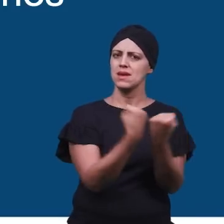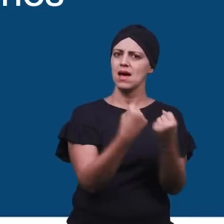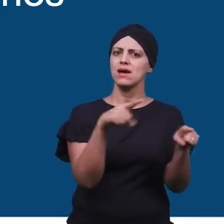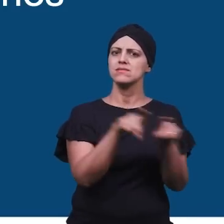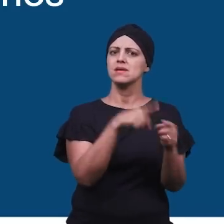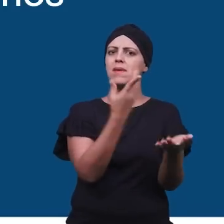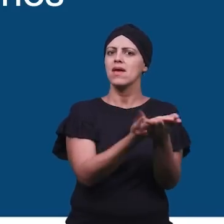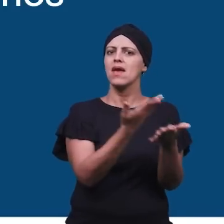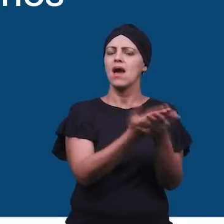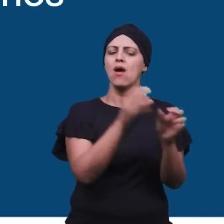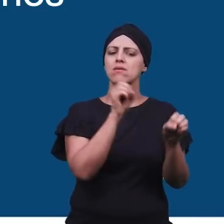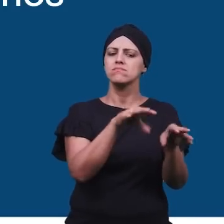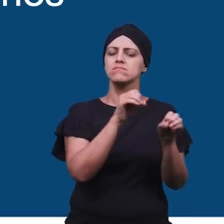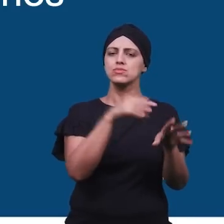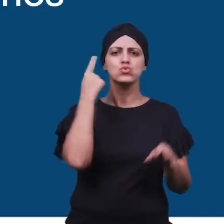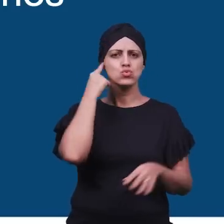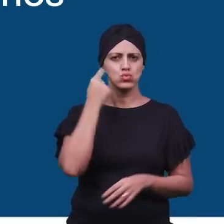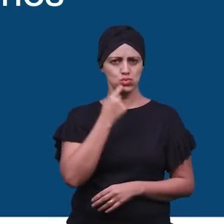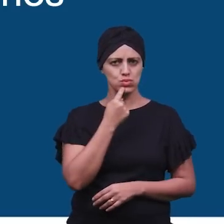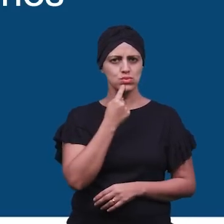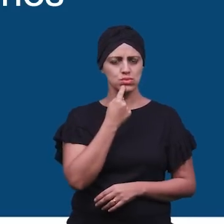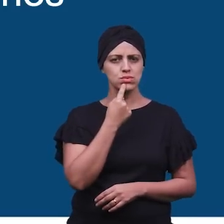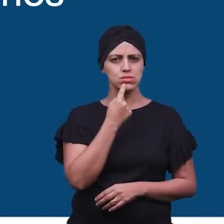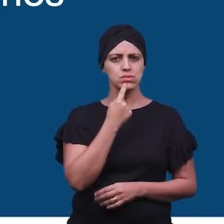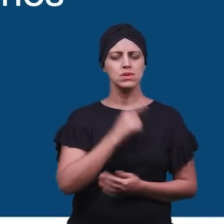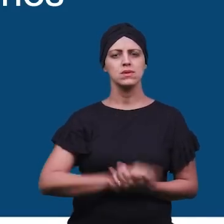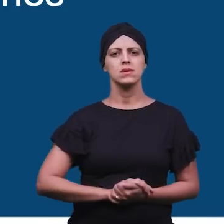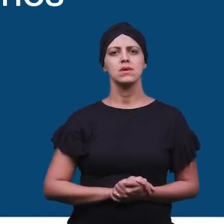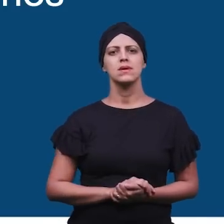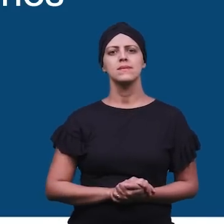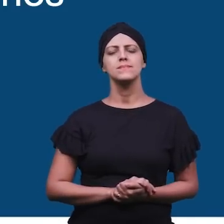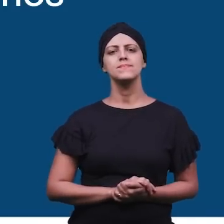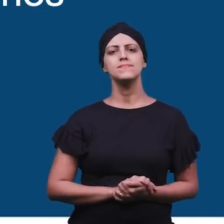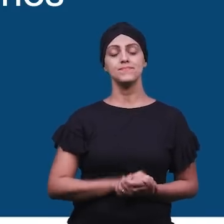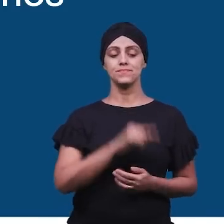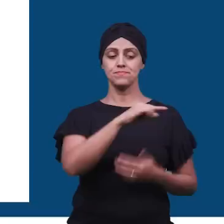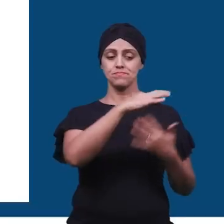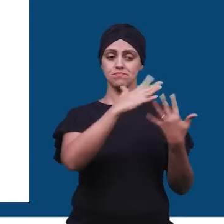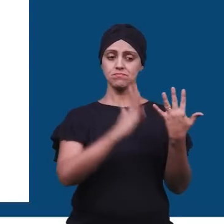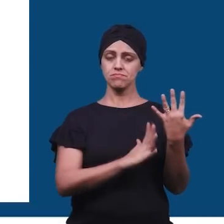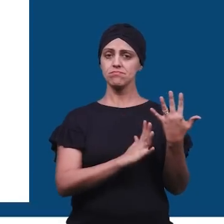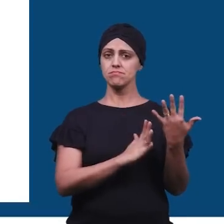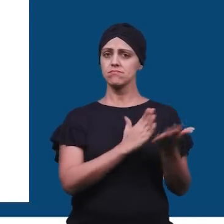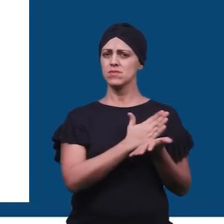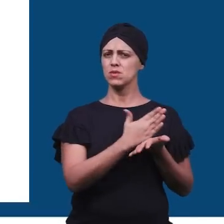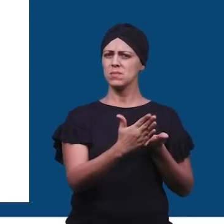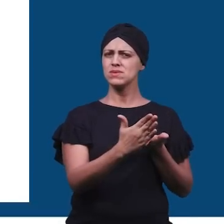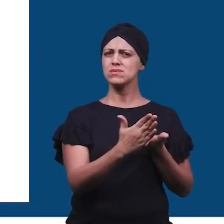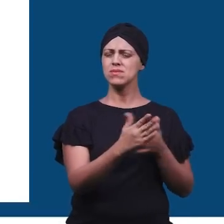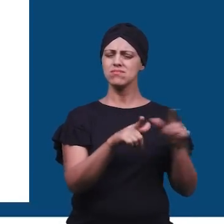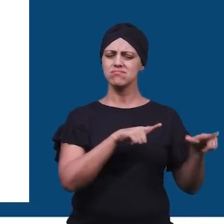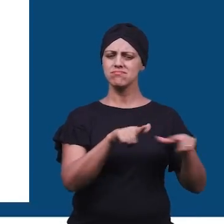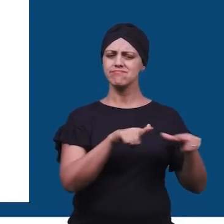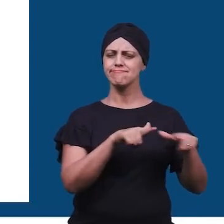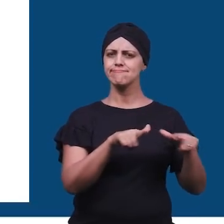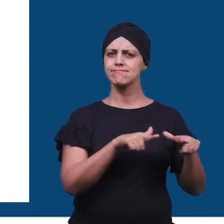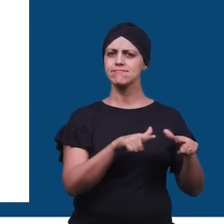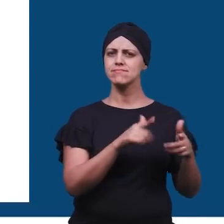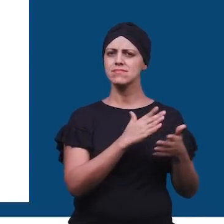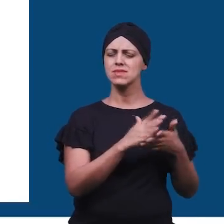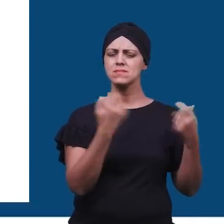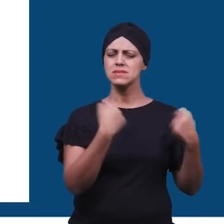seminários e aulas para surdos. Tendo em vista isso, o Libras, que começou, houve